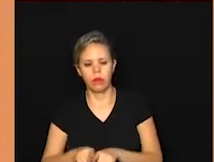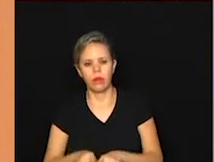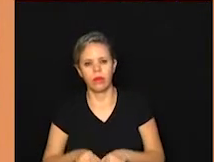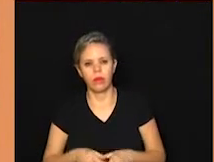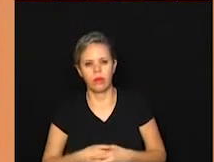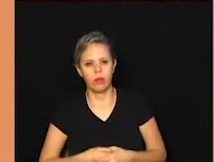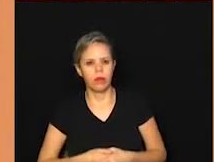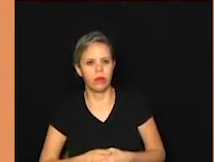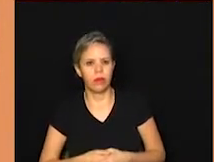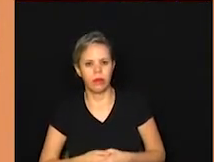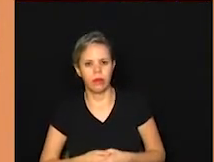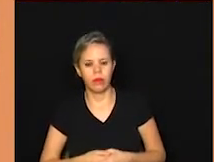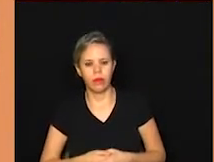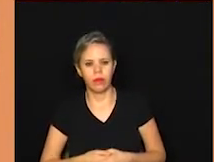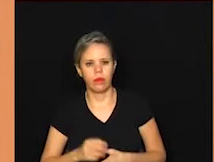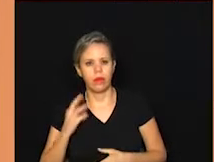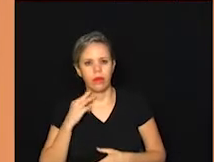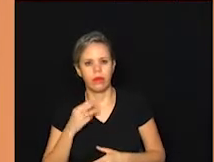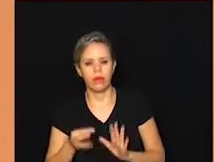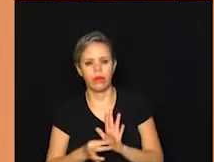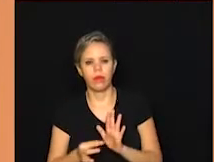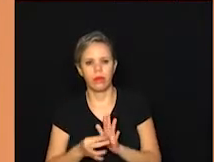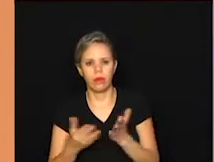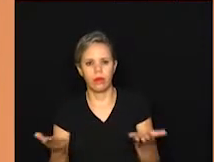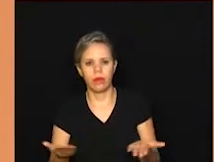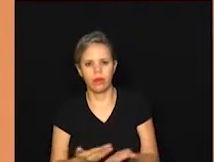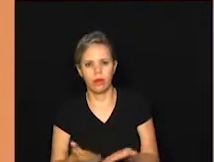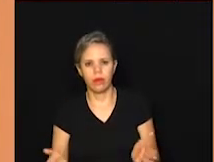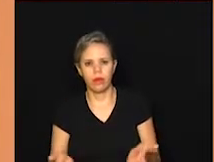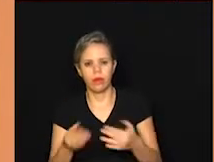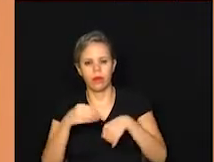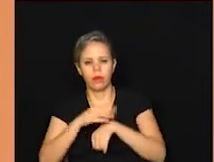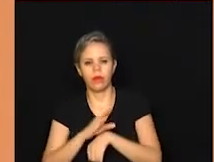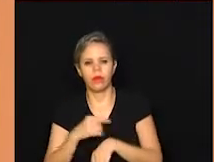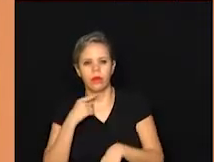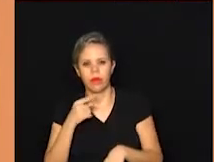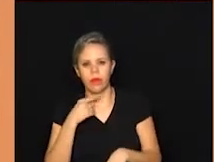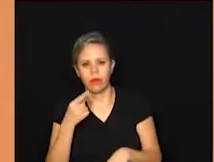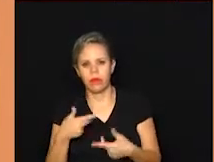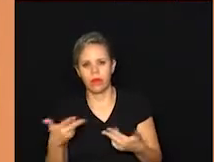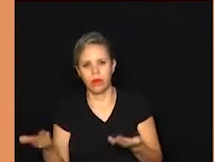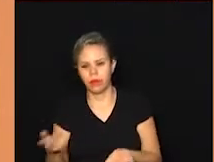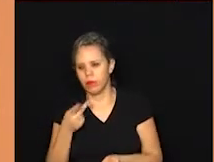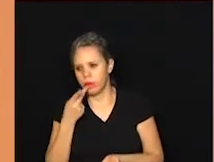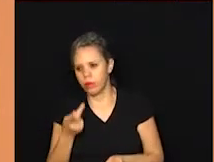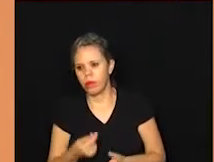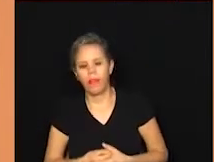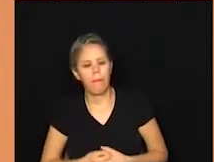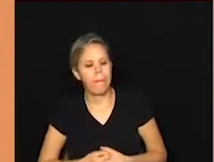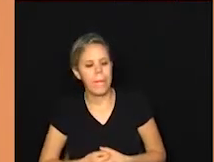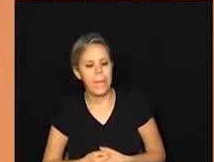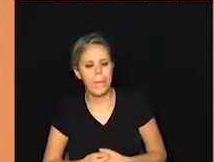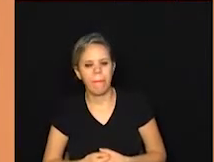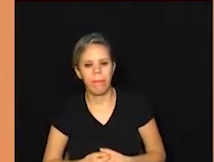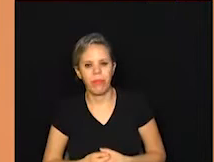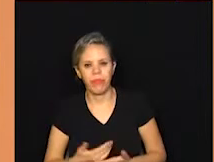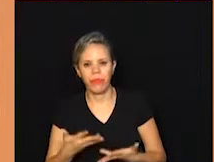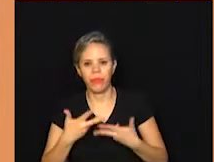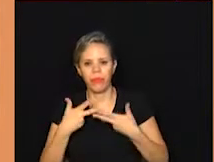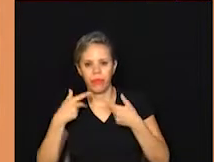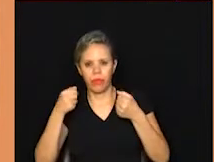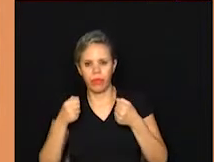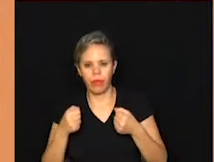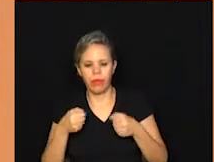aqui. Cecílio, quais são as suas contribuições, dúvidas, questionamentos para que a gente possa melhorar